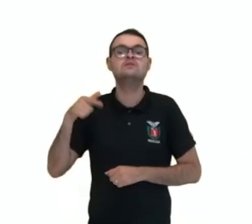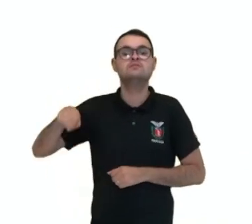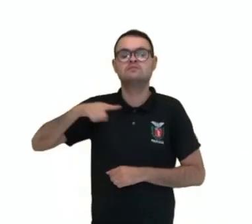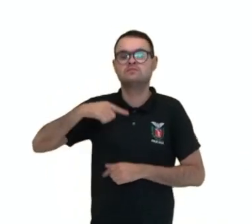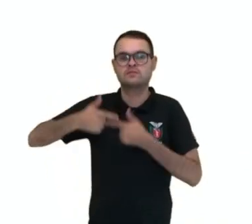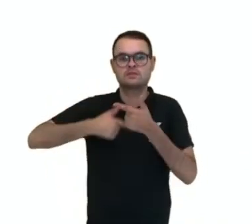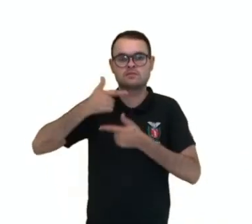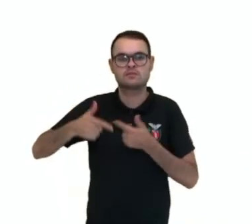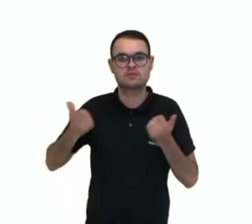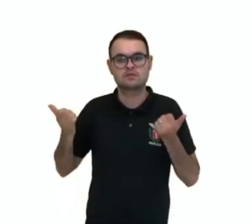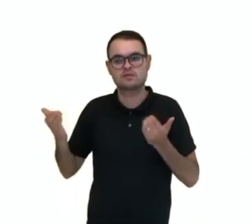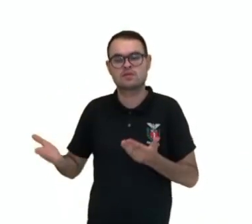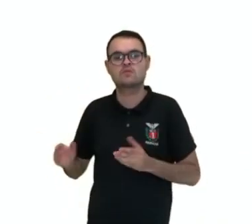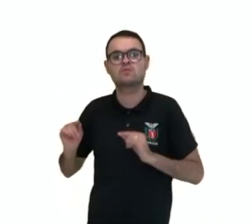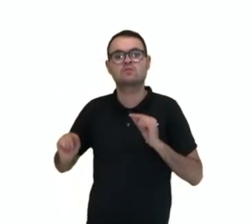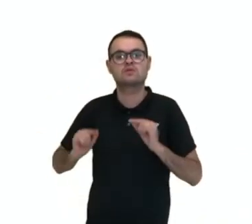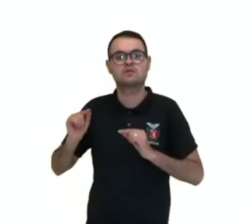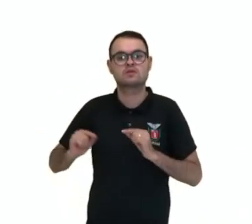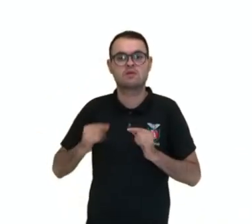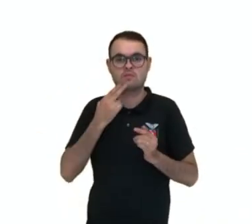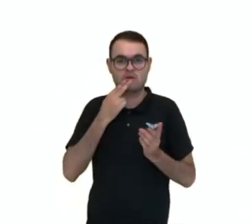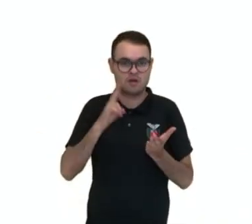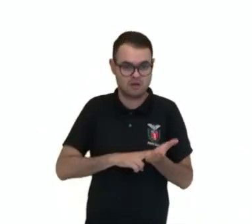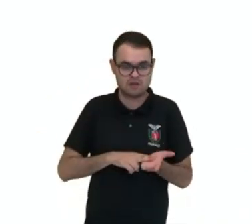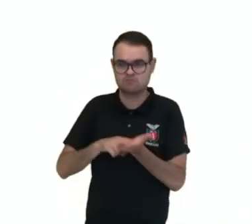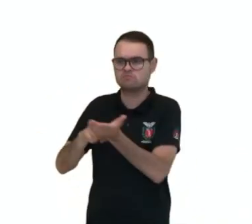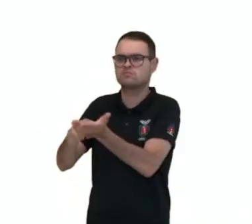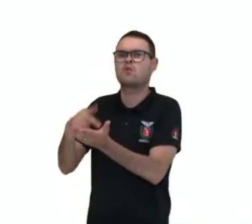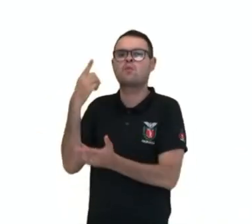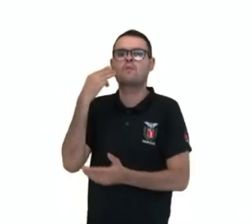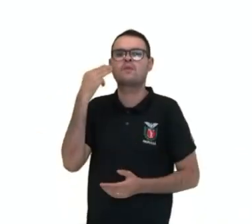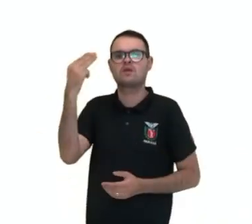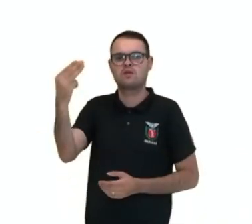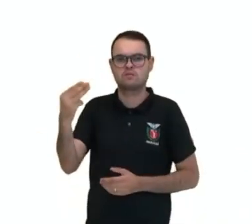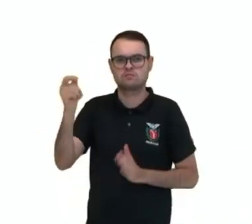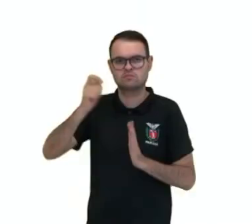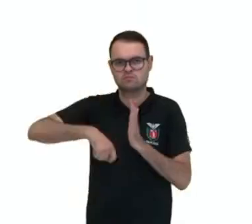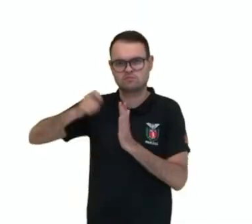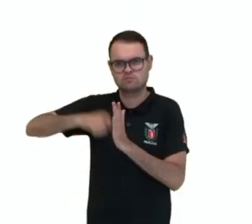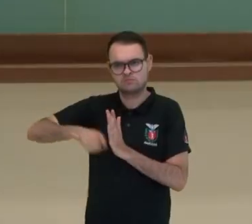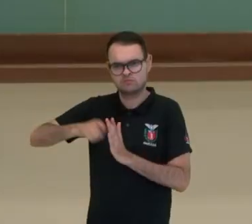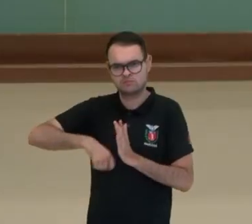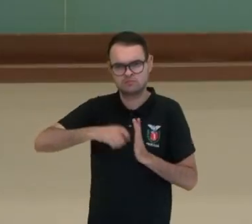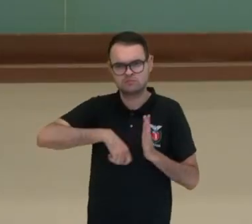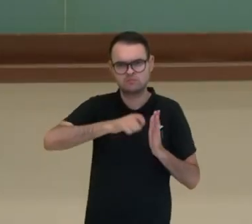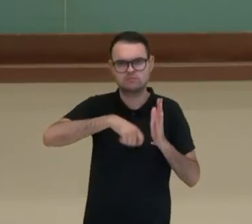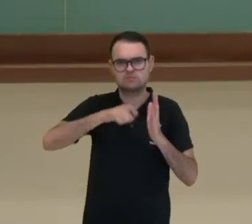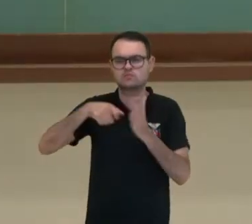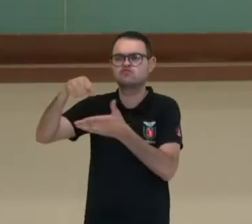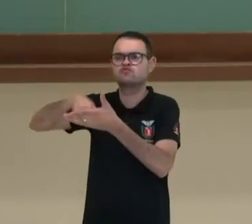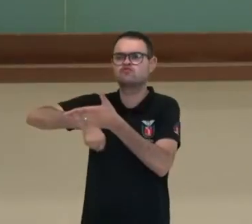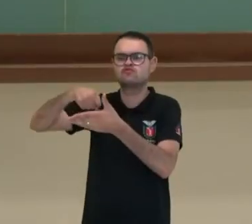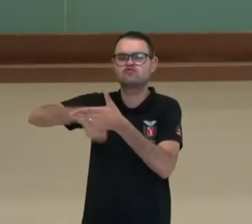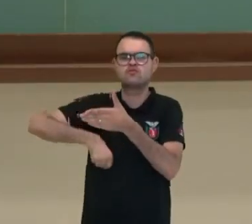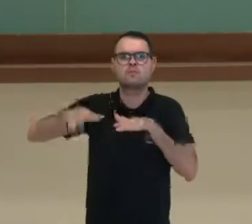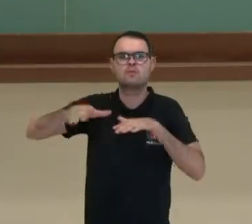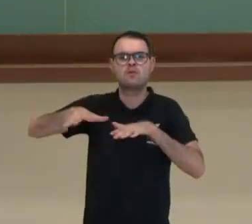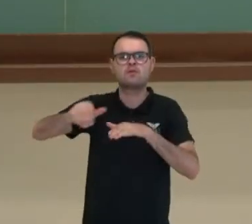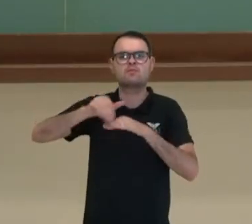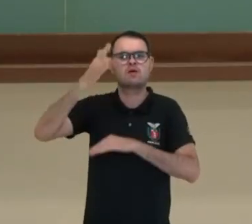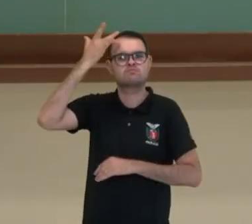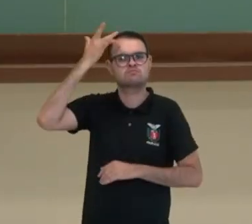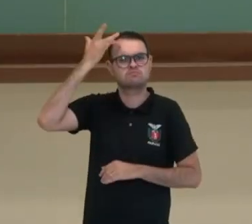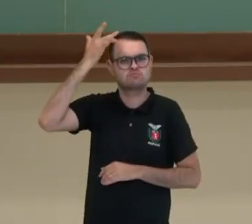trabalhadores entregaram ao parlamento uma carta com mais de 1 milhão de assinaturas de sua exigência. Esse já era um movimento mais maduro